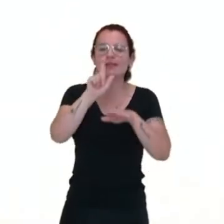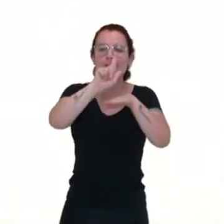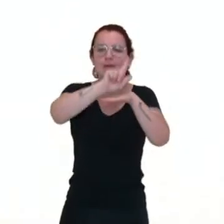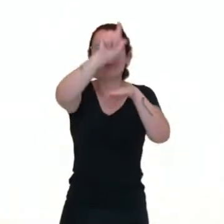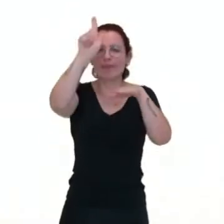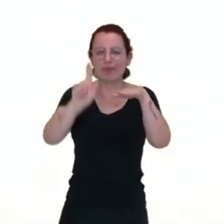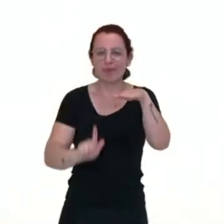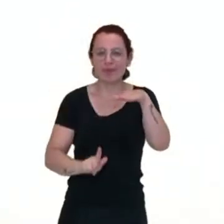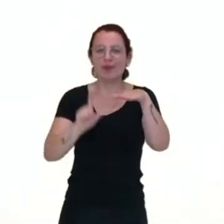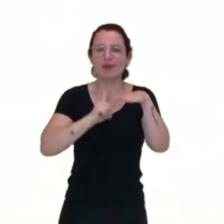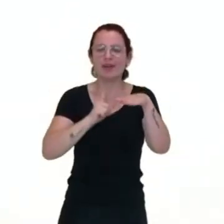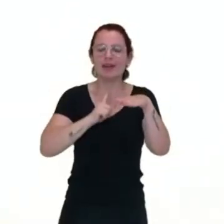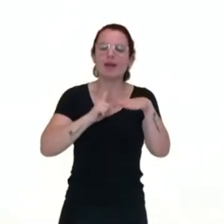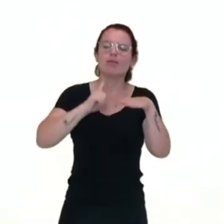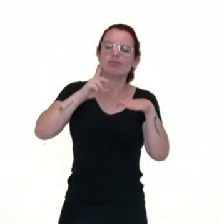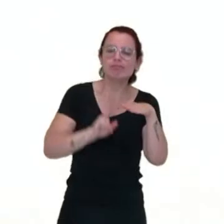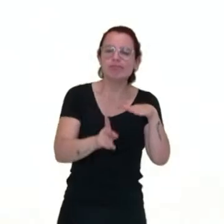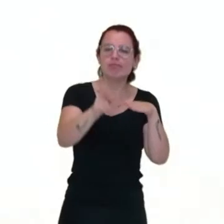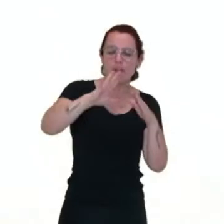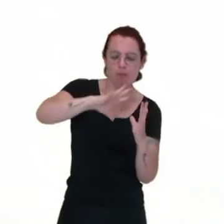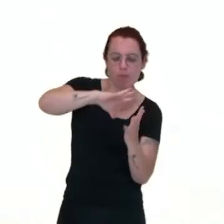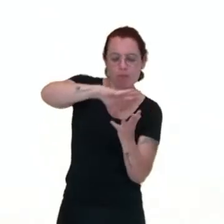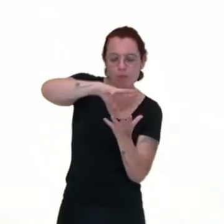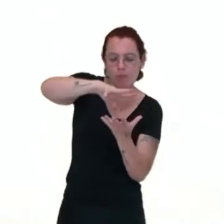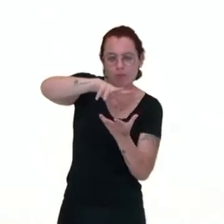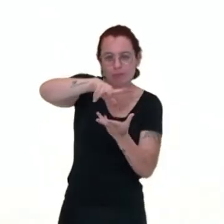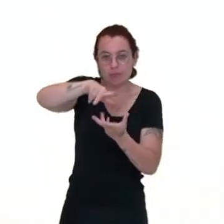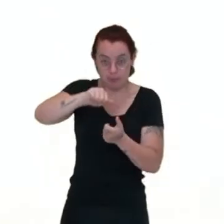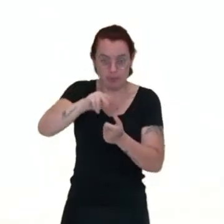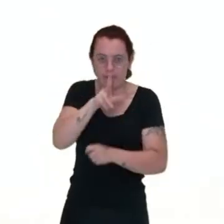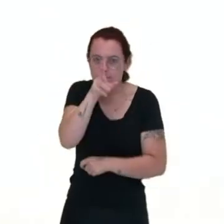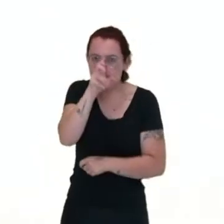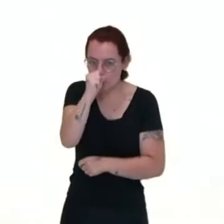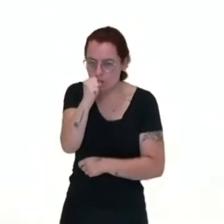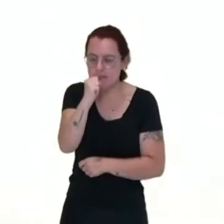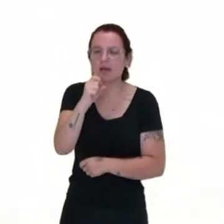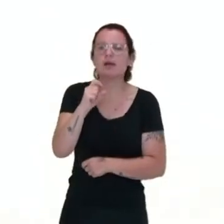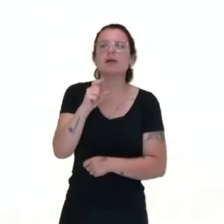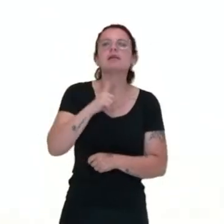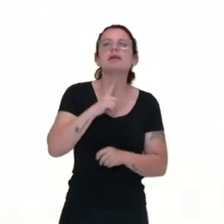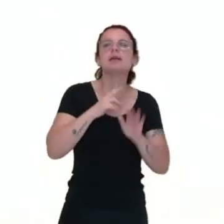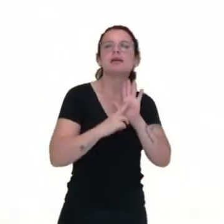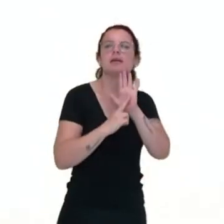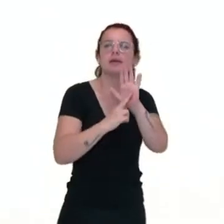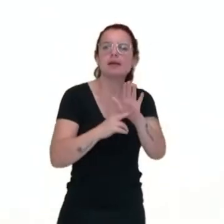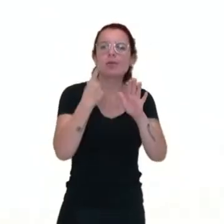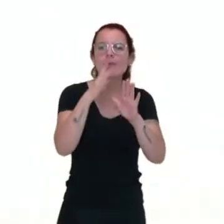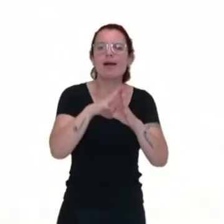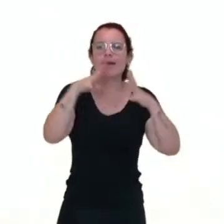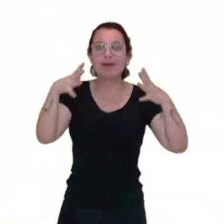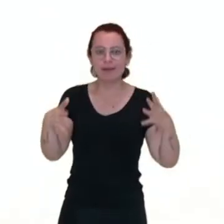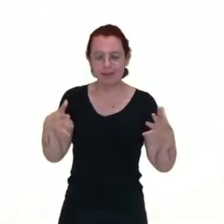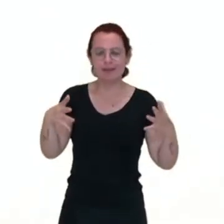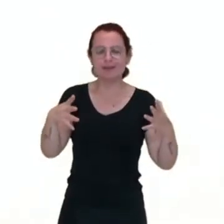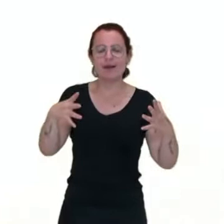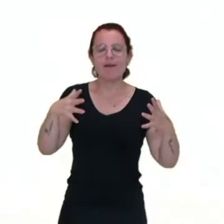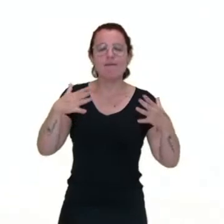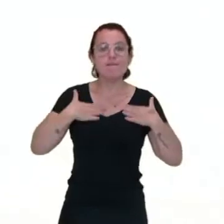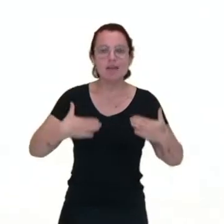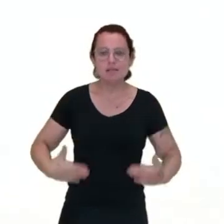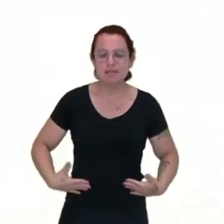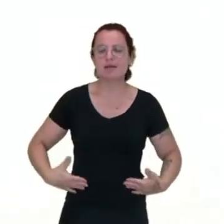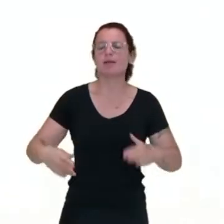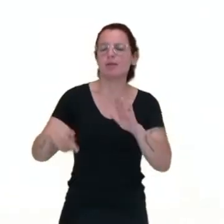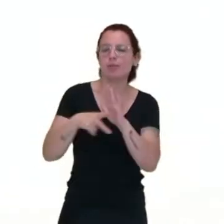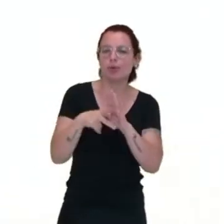aquele movimento circular. Então a gente pode dizer que força, ele representa uma grandeza física capaz de deformar ou